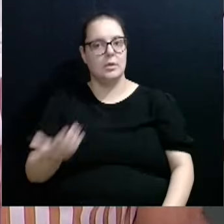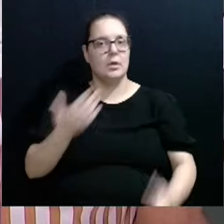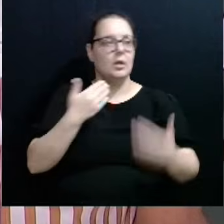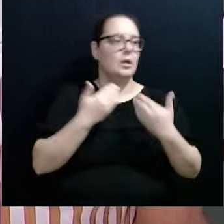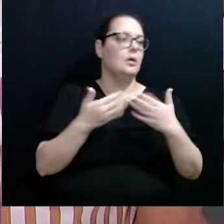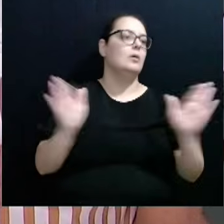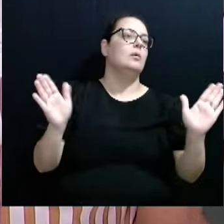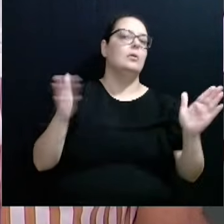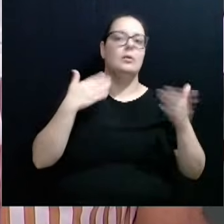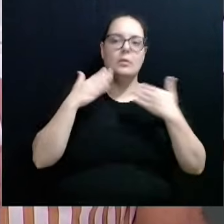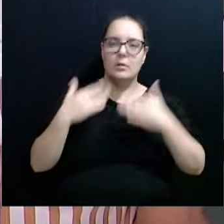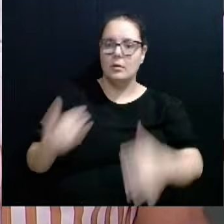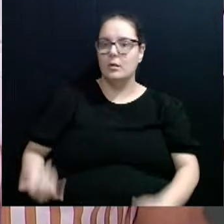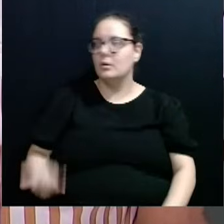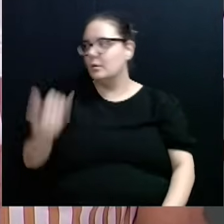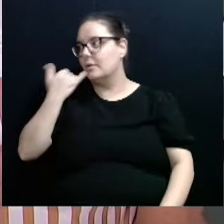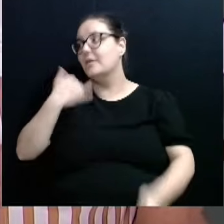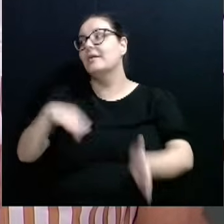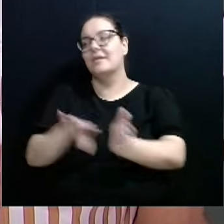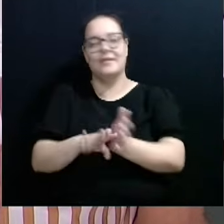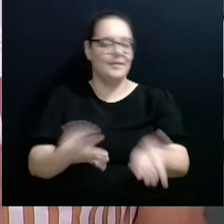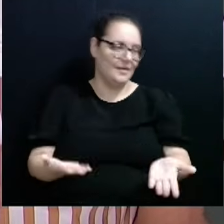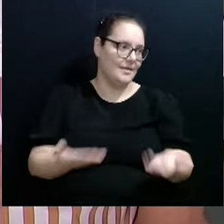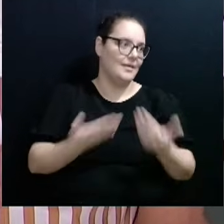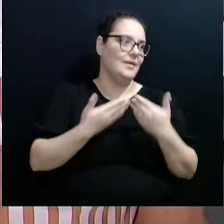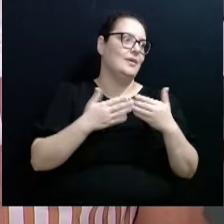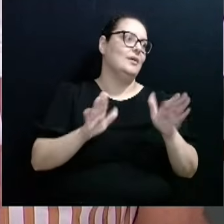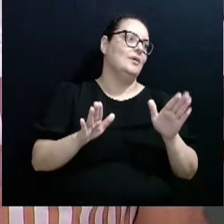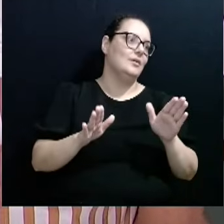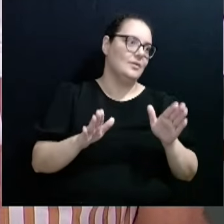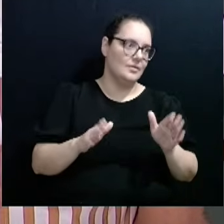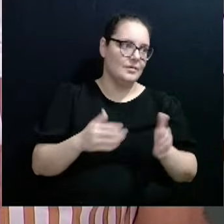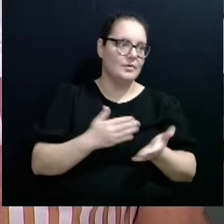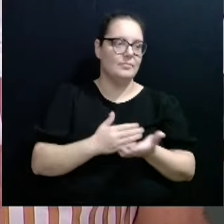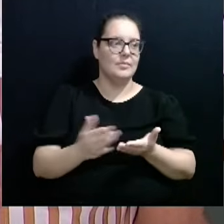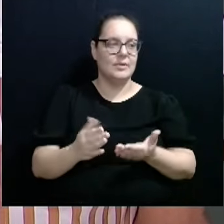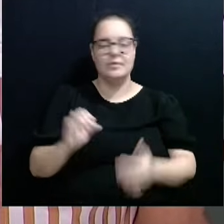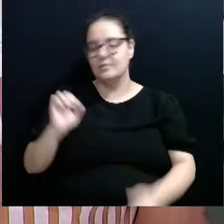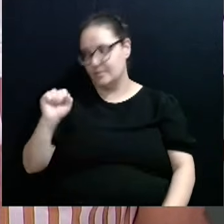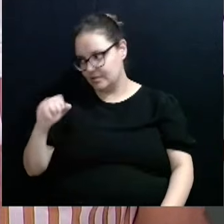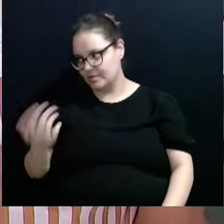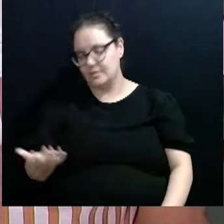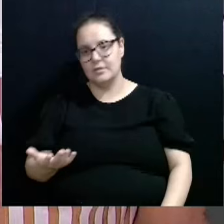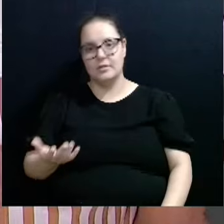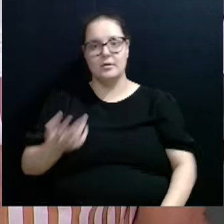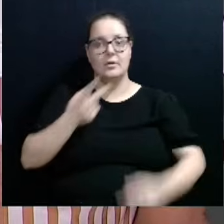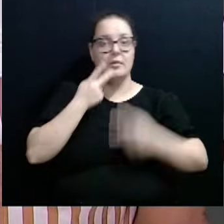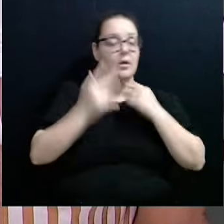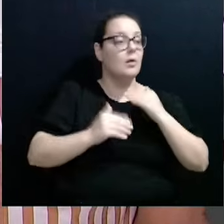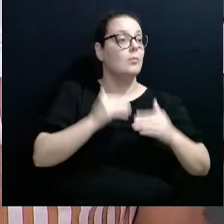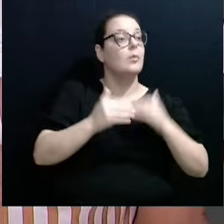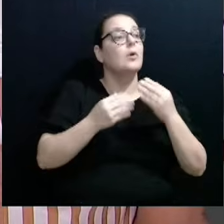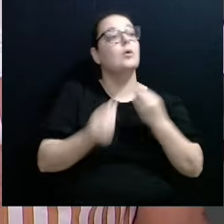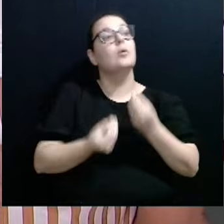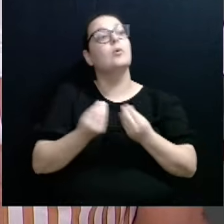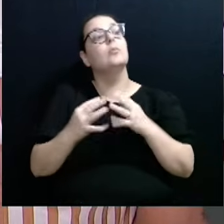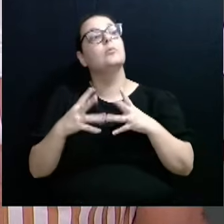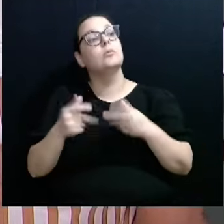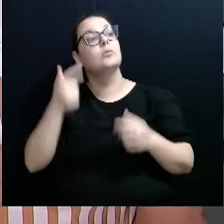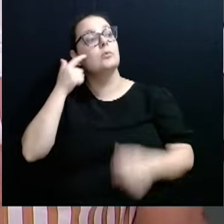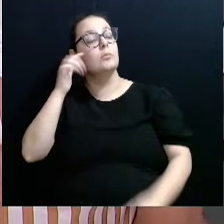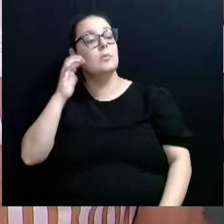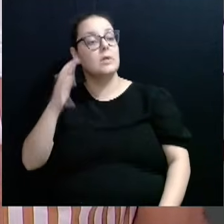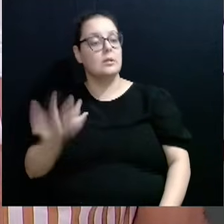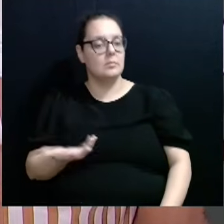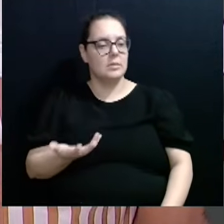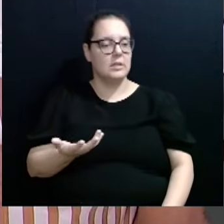acabado de chegar. Era o porta aberta no início. Era o porta aberta. Me fala um pouquinho dessa evolução. Como que é tudo isso para você pensar que lá